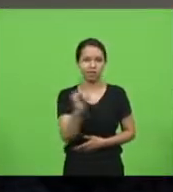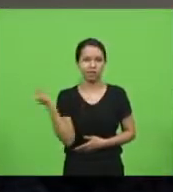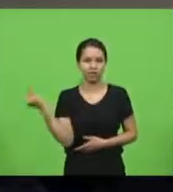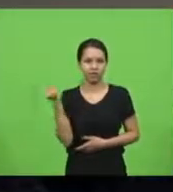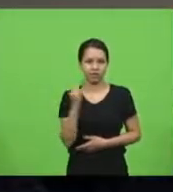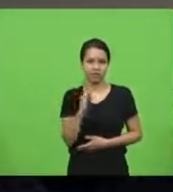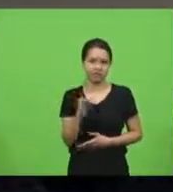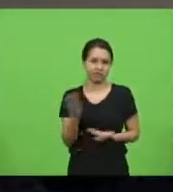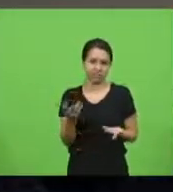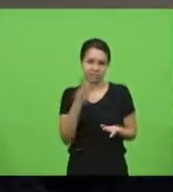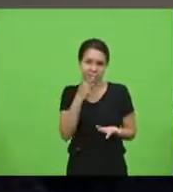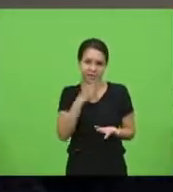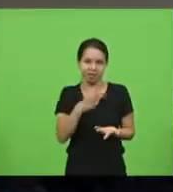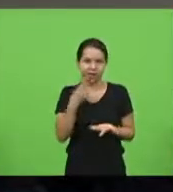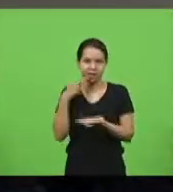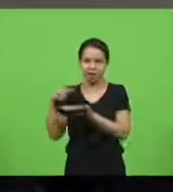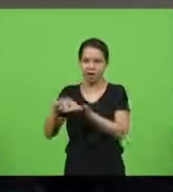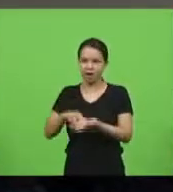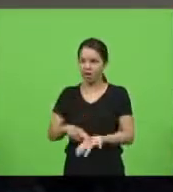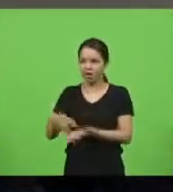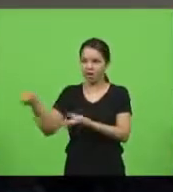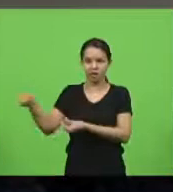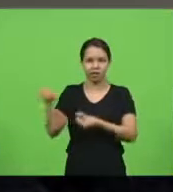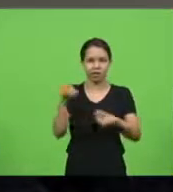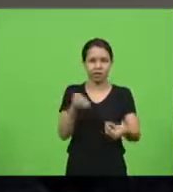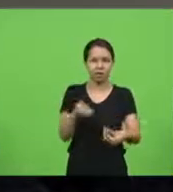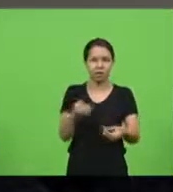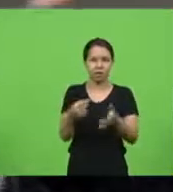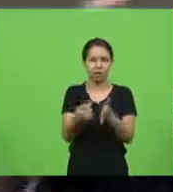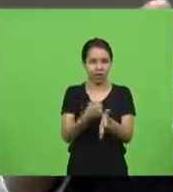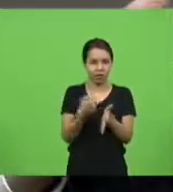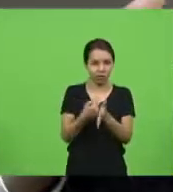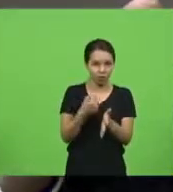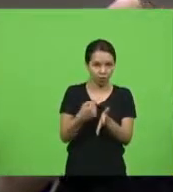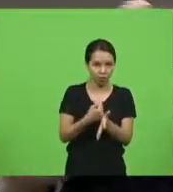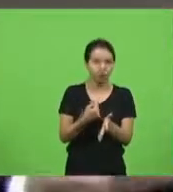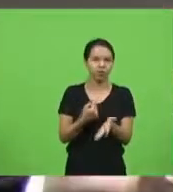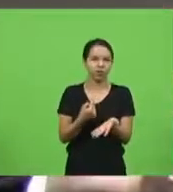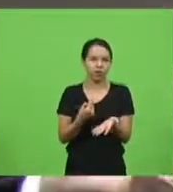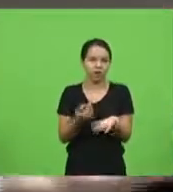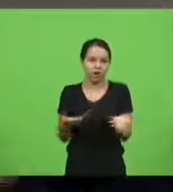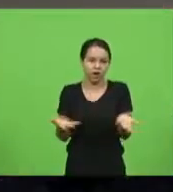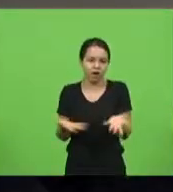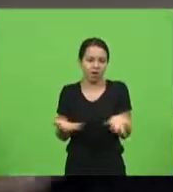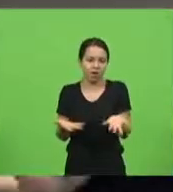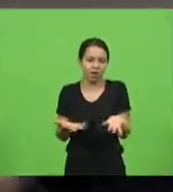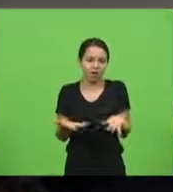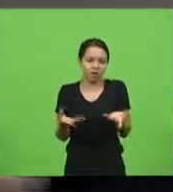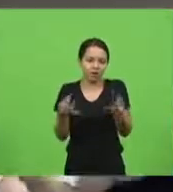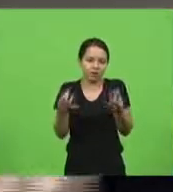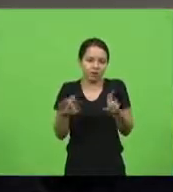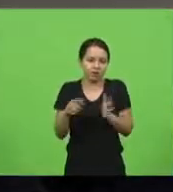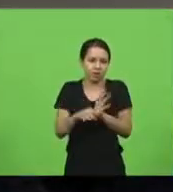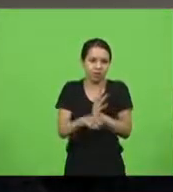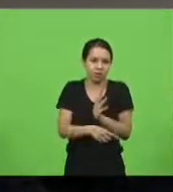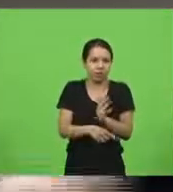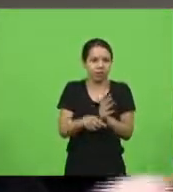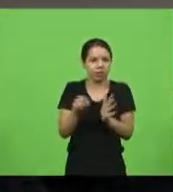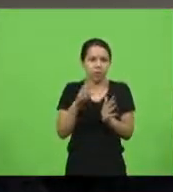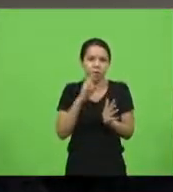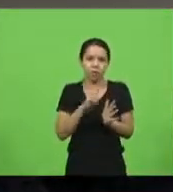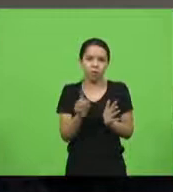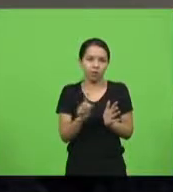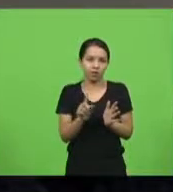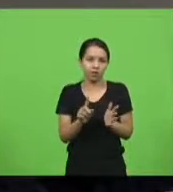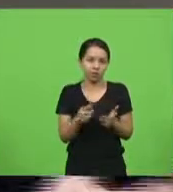levar o recado. Ele trouxe uma carta do comandante-geral e qualquer pergunta que a gente possa fazer agora, um pouco mais específica, ele não vai poder responder, até